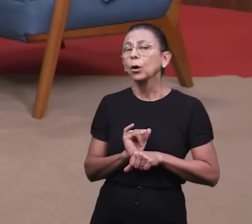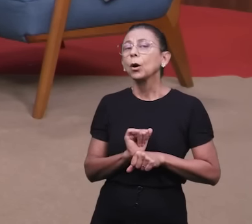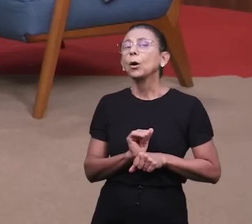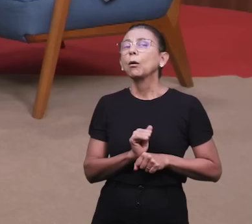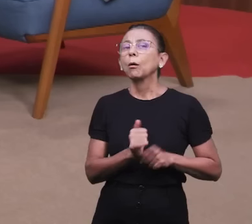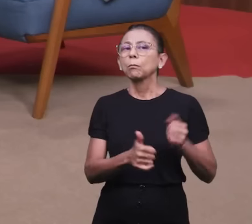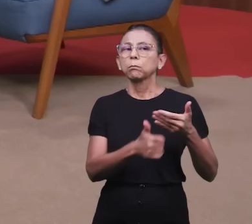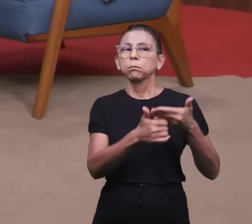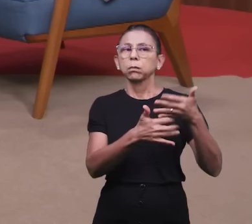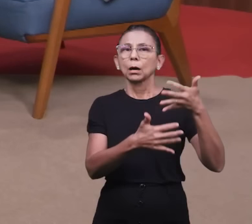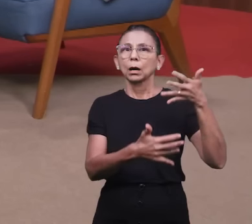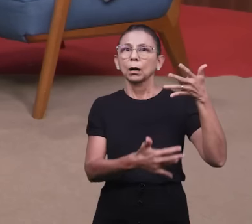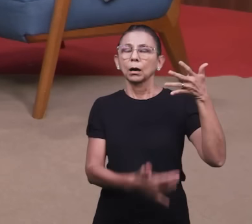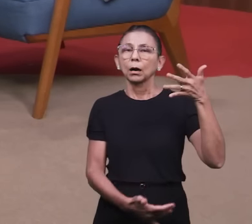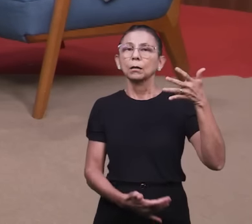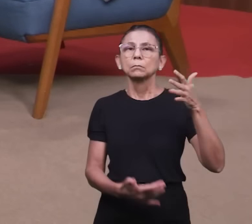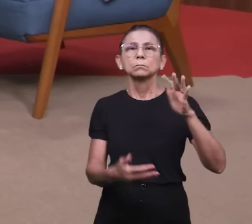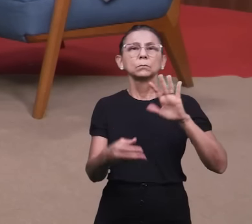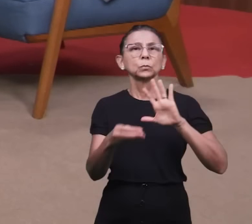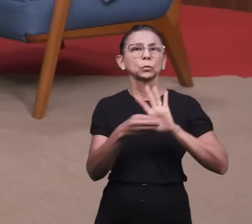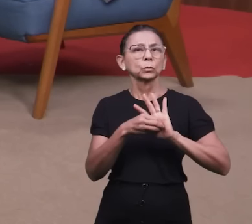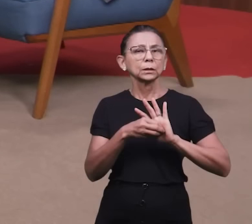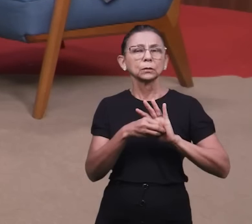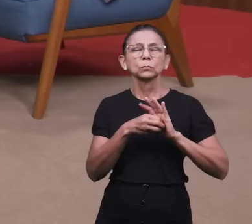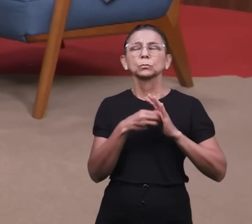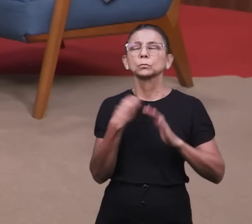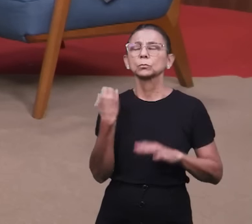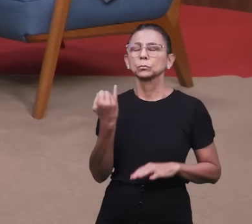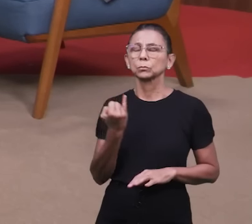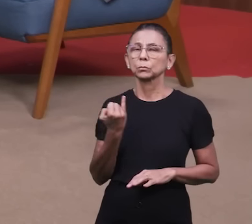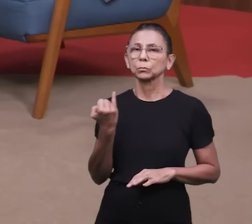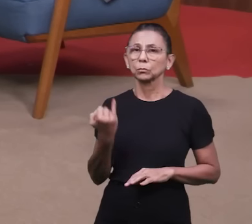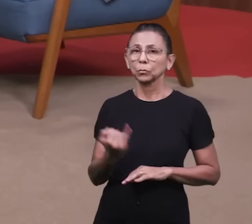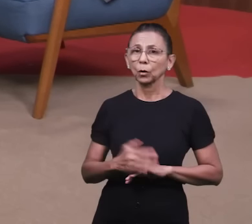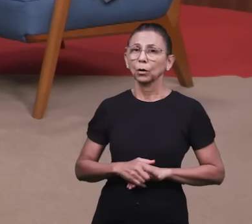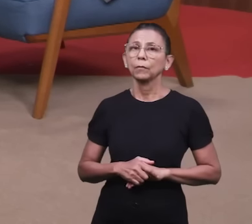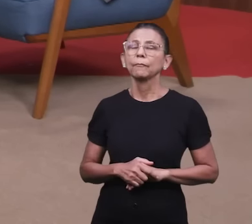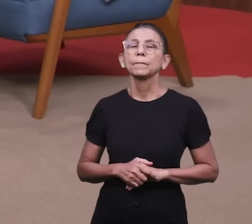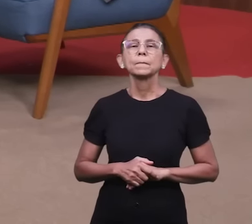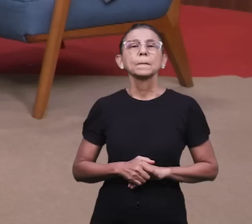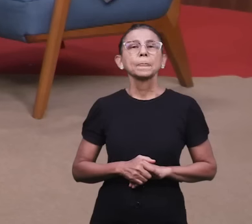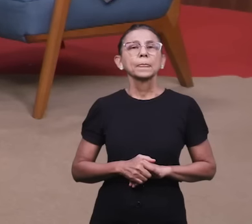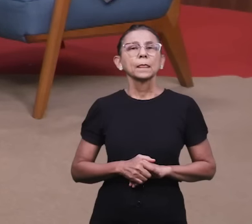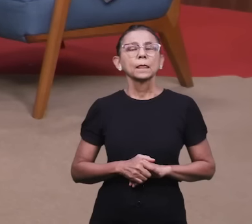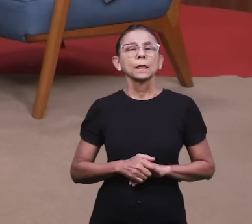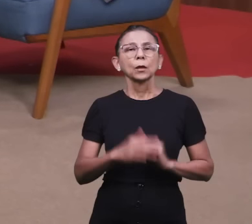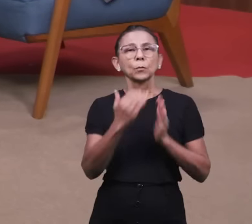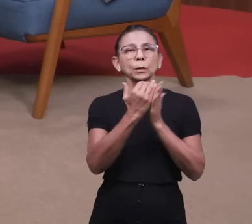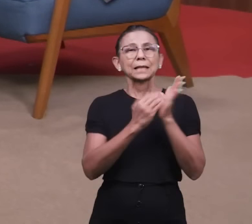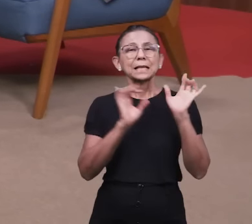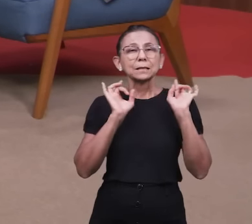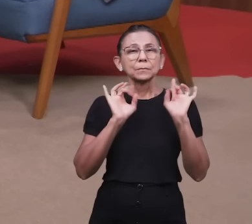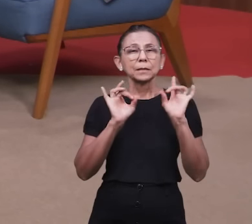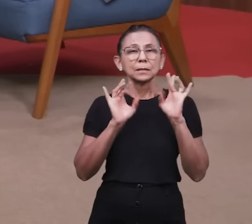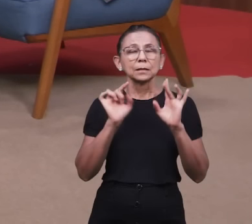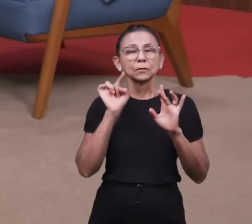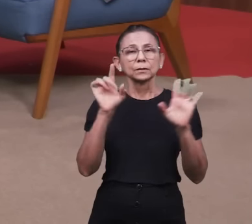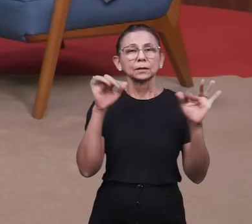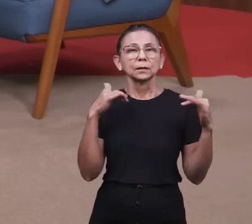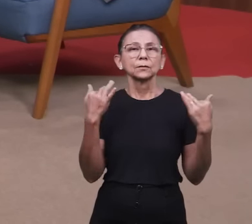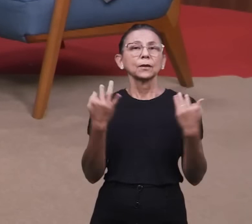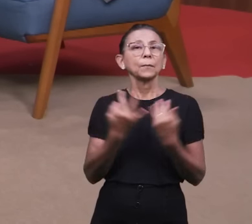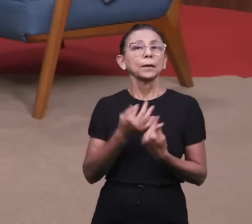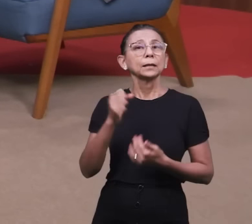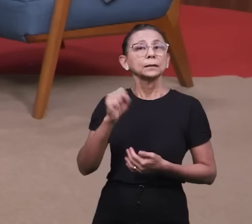quantidade notável de conteúdos e que temos também uma programação adequada para você e para toda sua família essa é